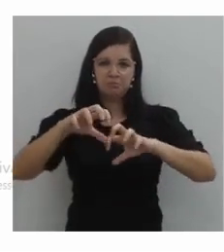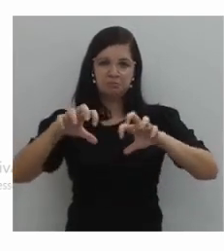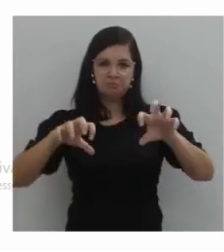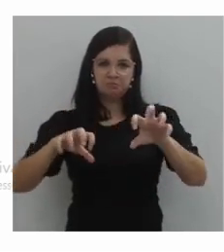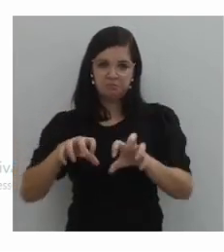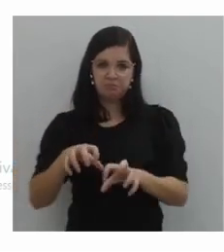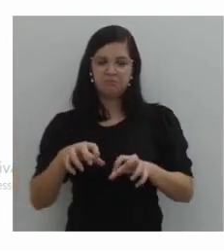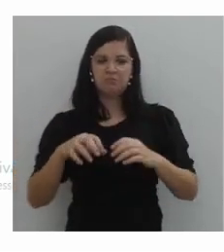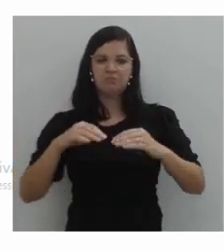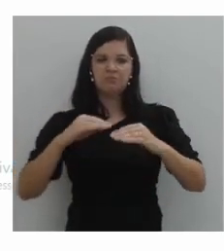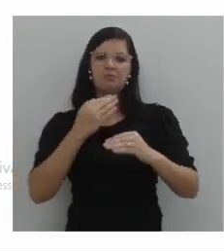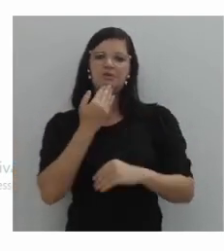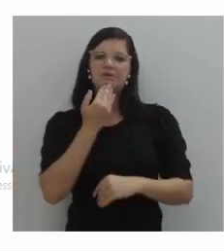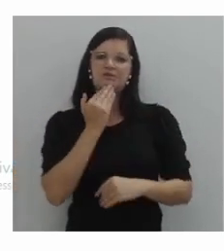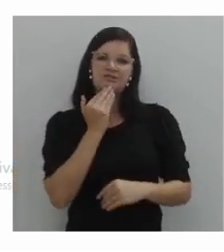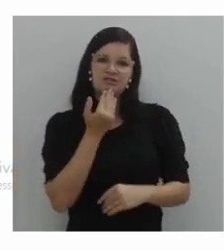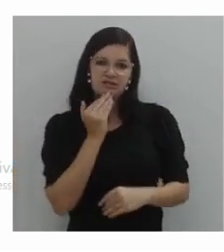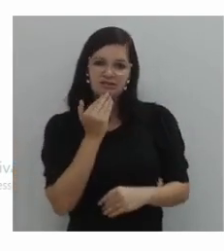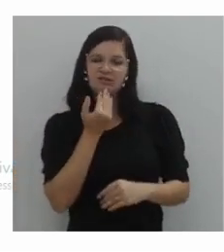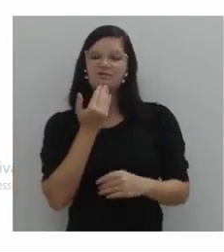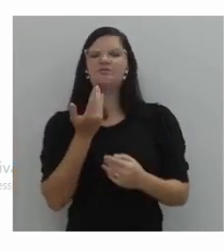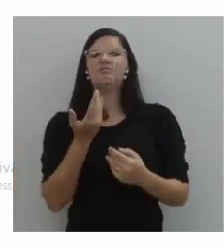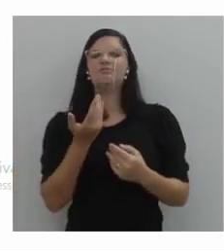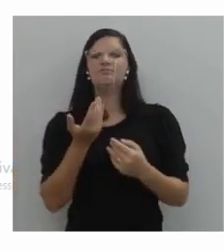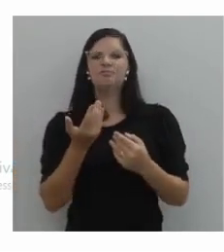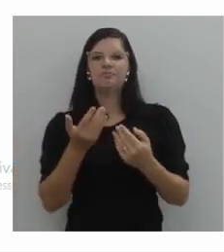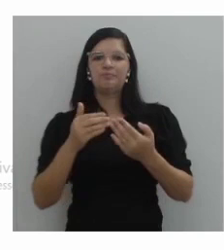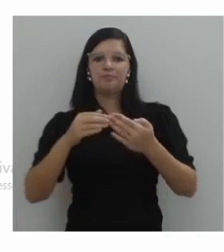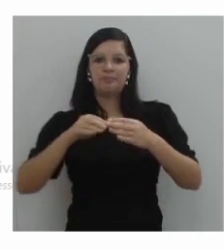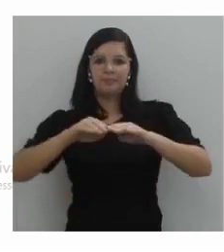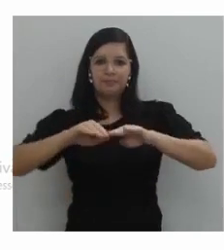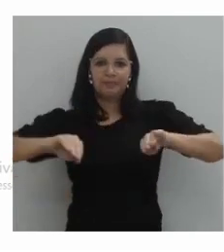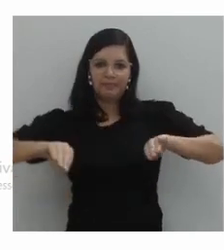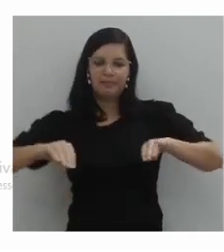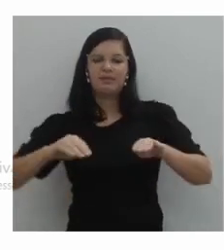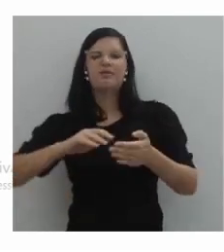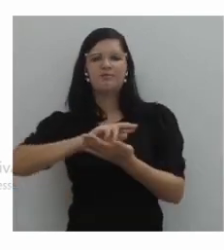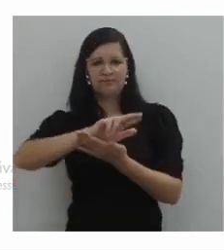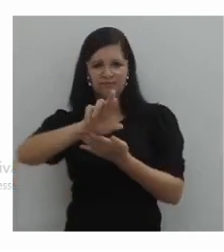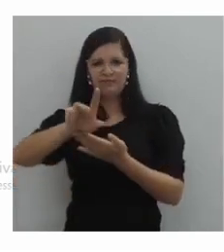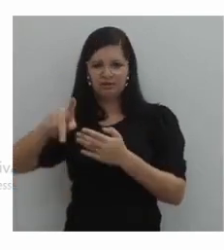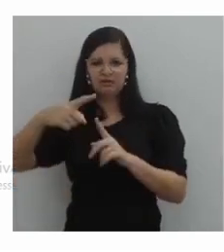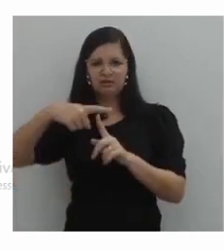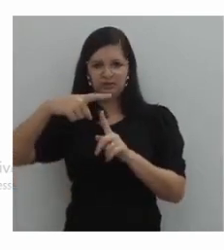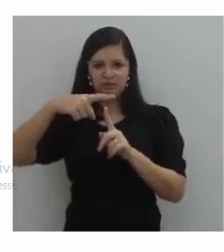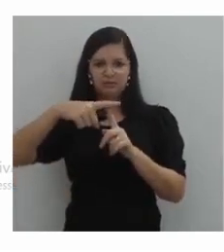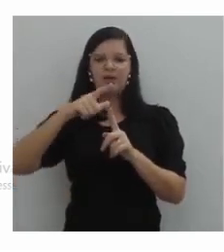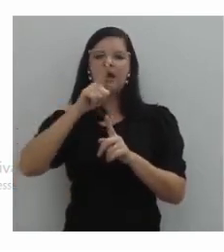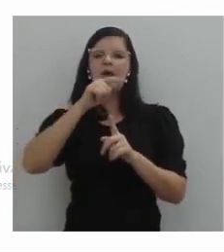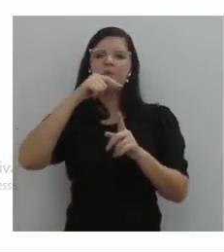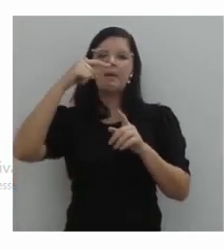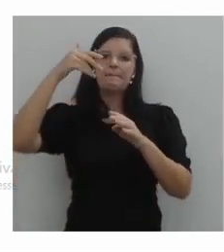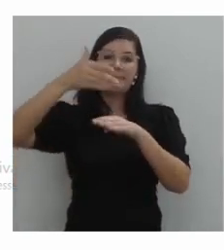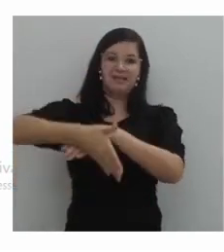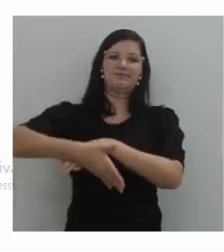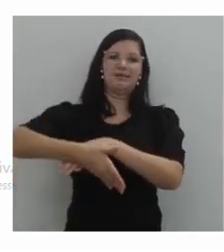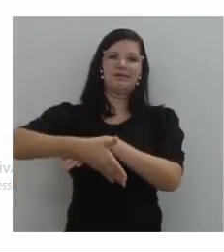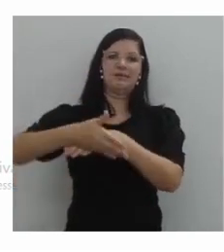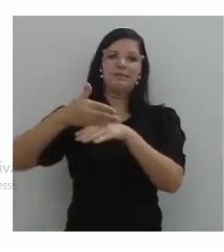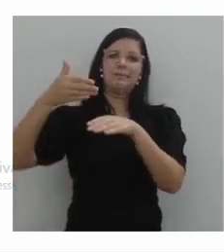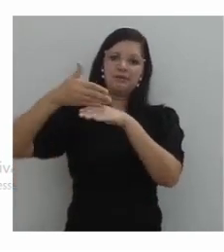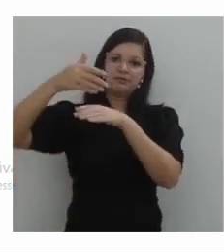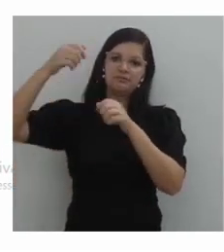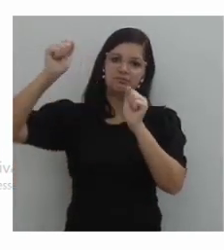porosas, existem rochas cársticas, existem rochas aí fraturadas, tá? Então, a água ela vai passar